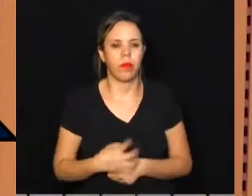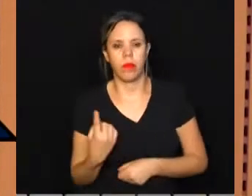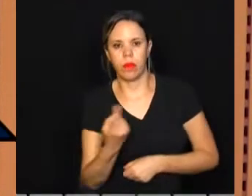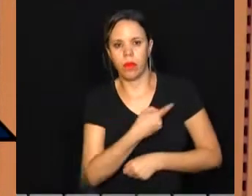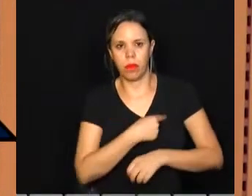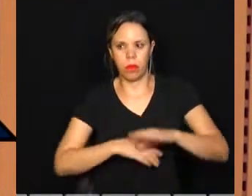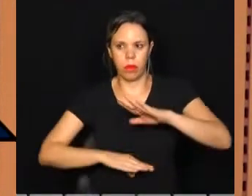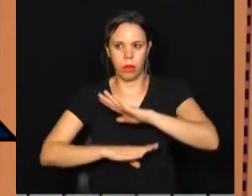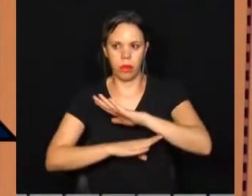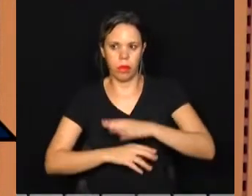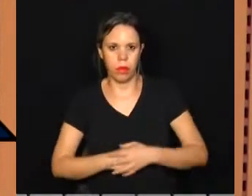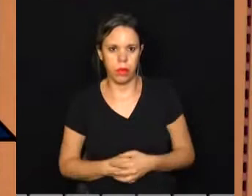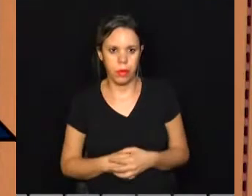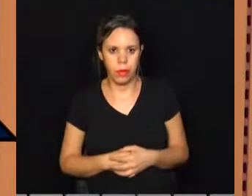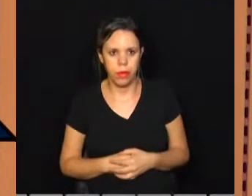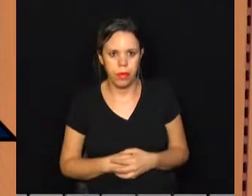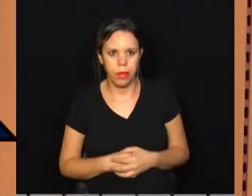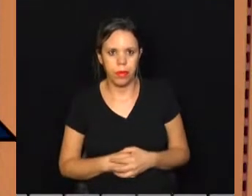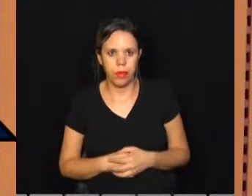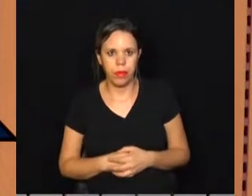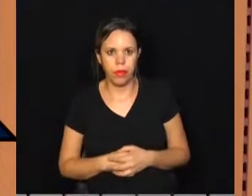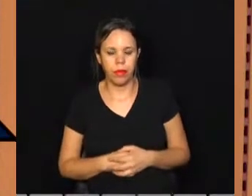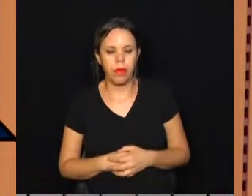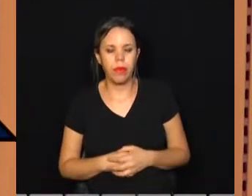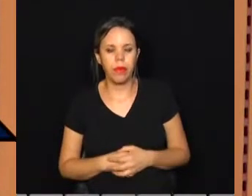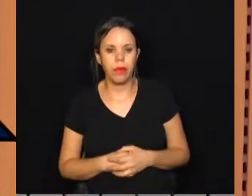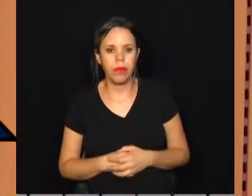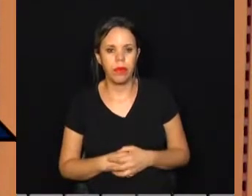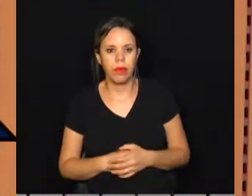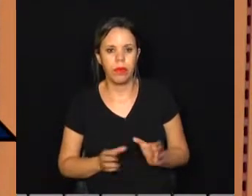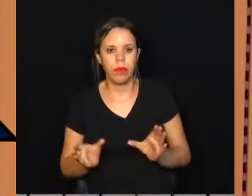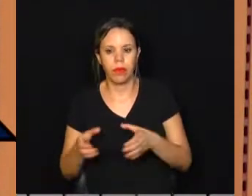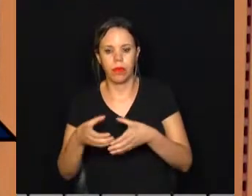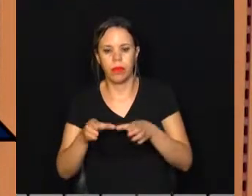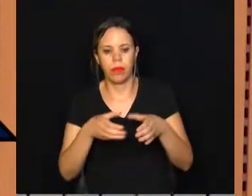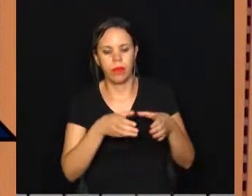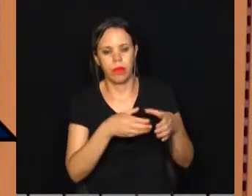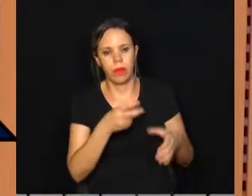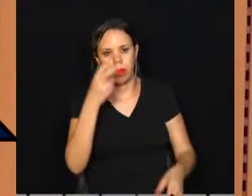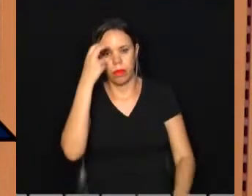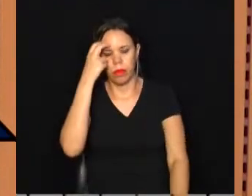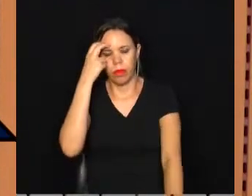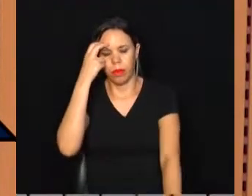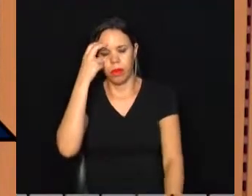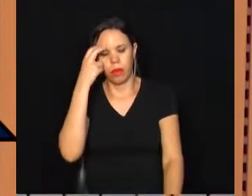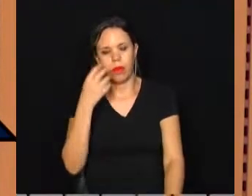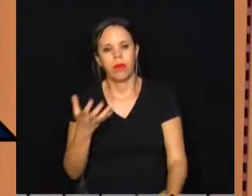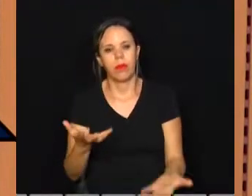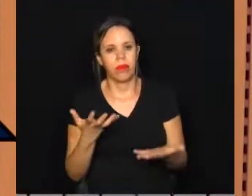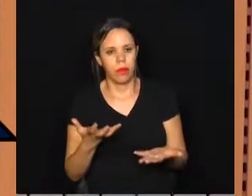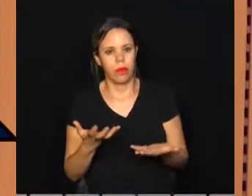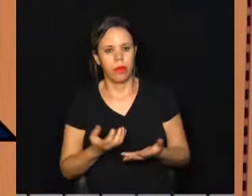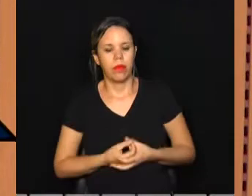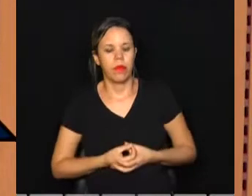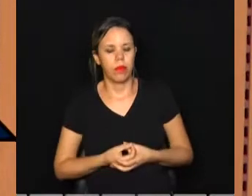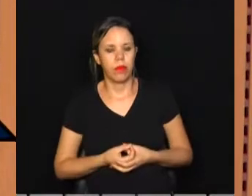Câmara Municipal e em particular da Comissão de Cultura, queremos colocar